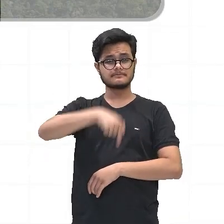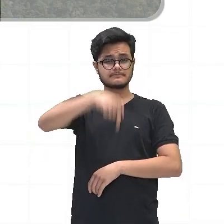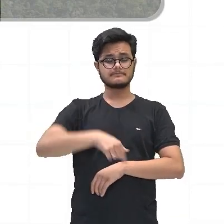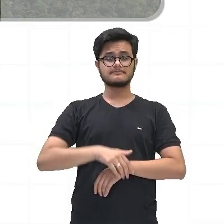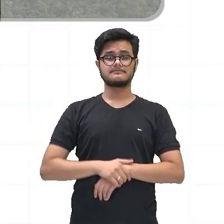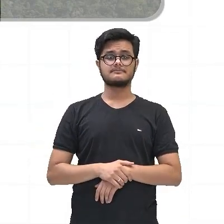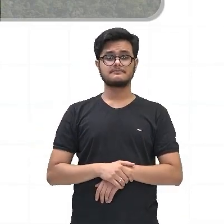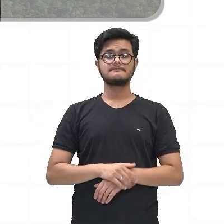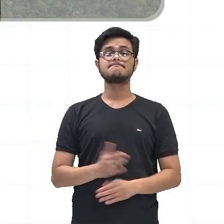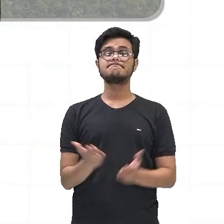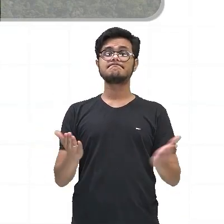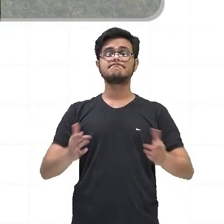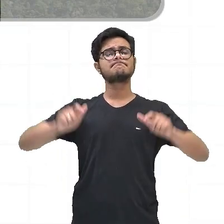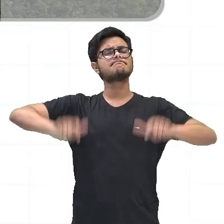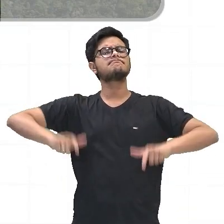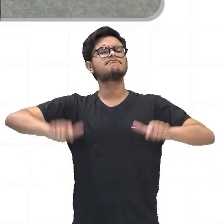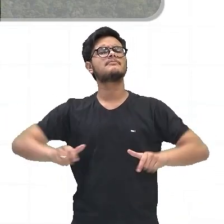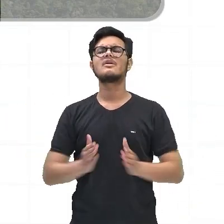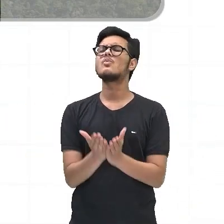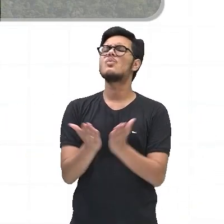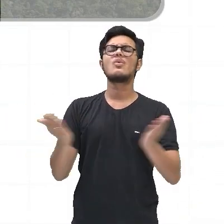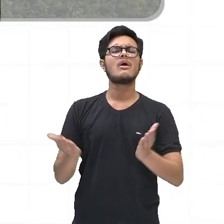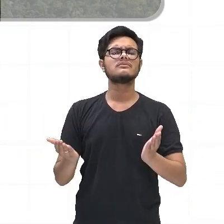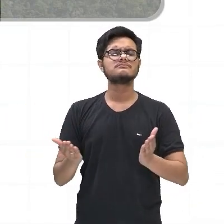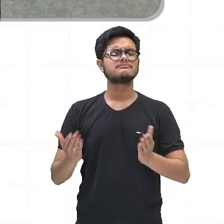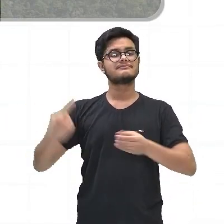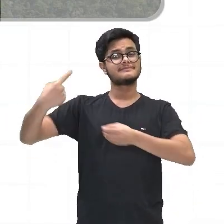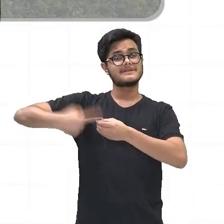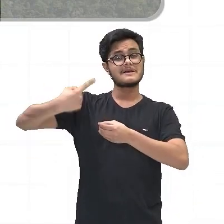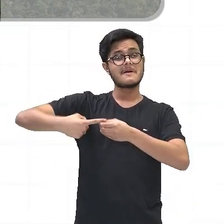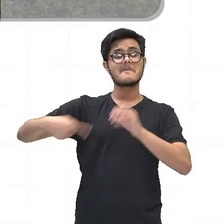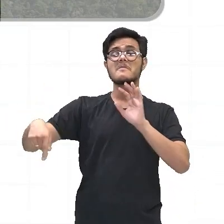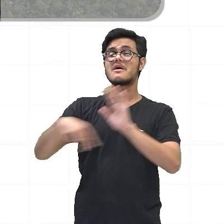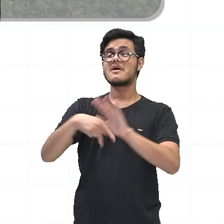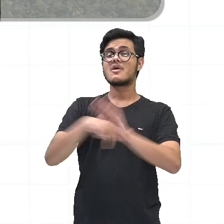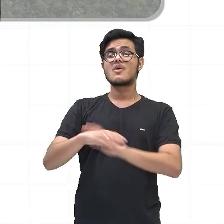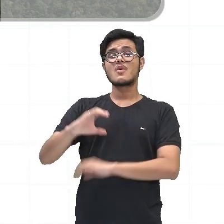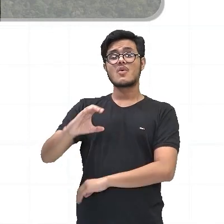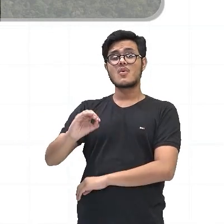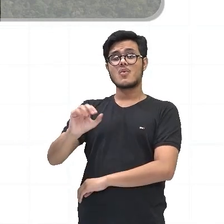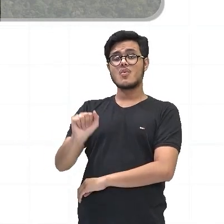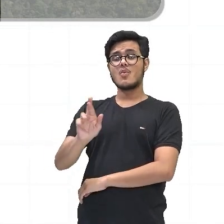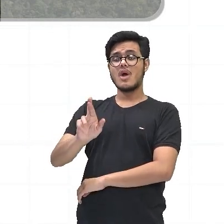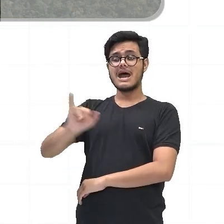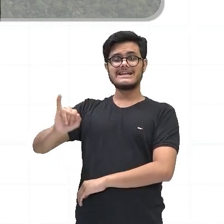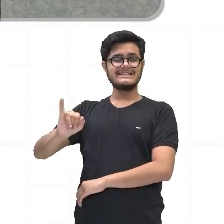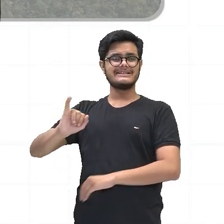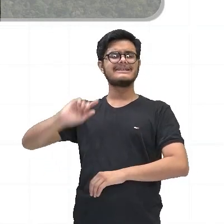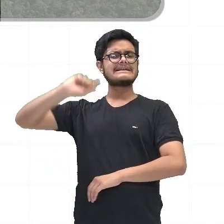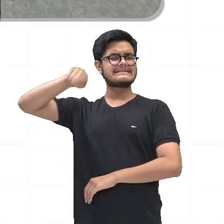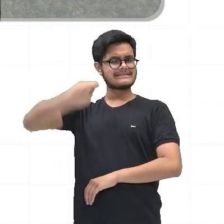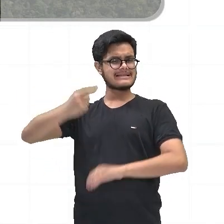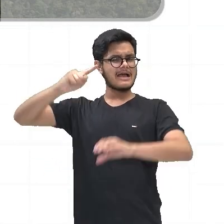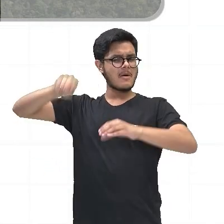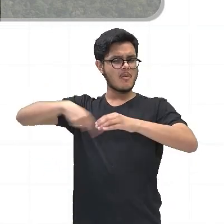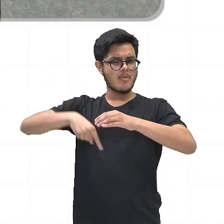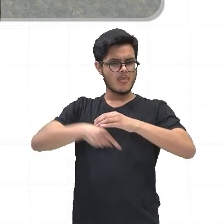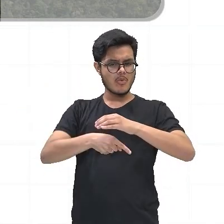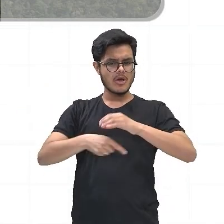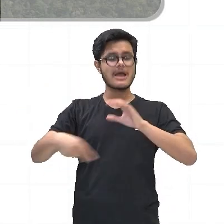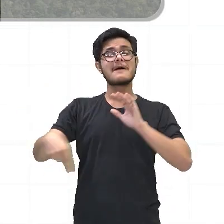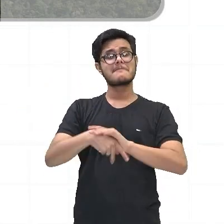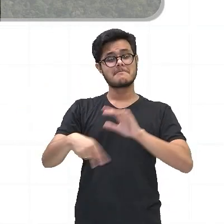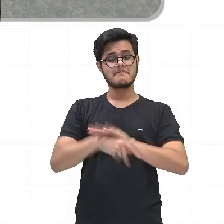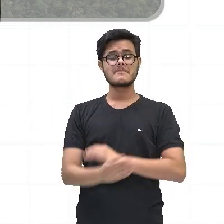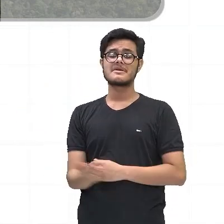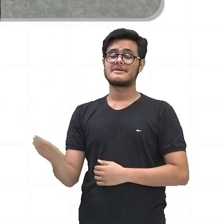região, e uma delas é através do gás natural, né? Você já deve ter ouvido falar aí do gasoduto Quari-Manaus.